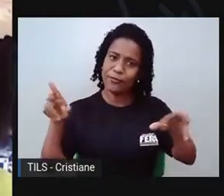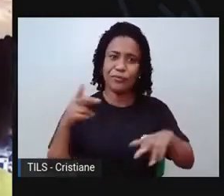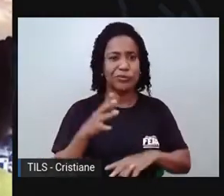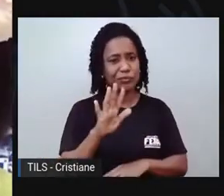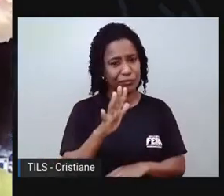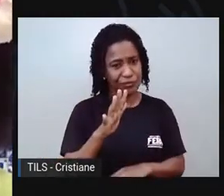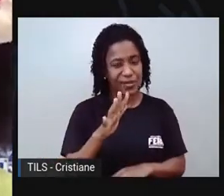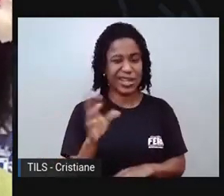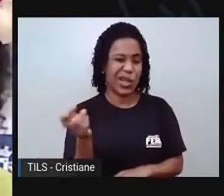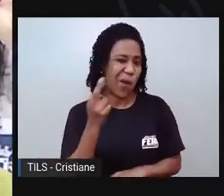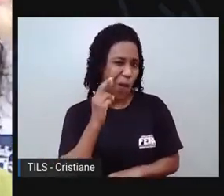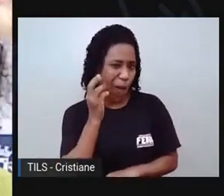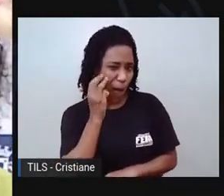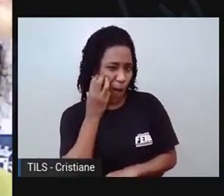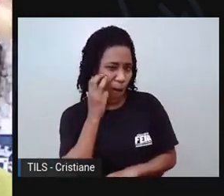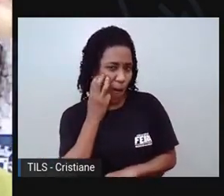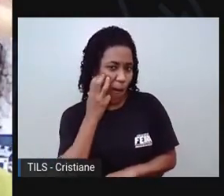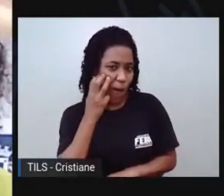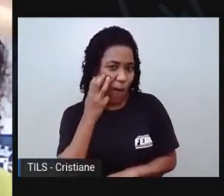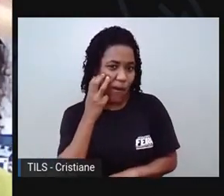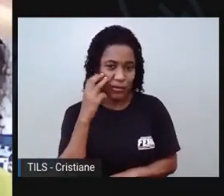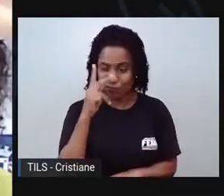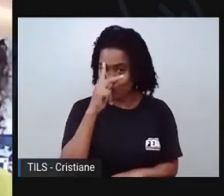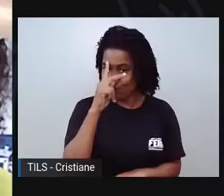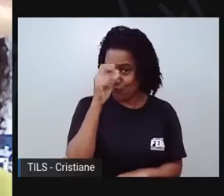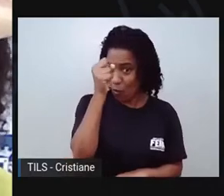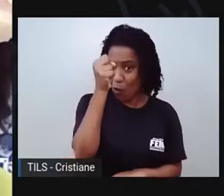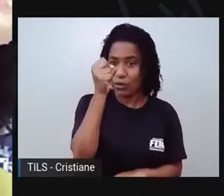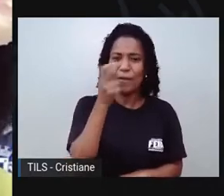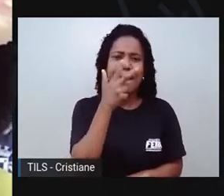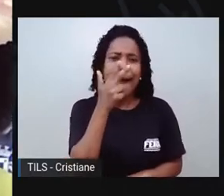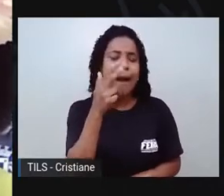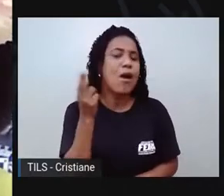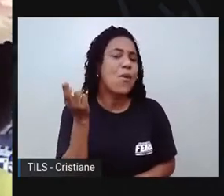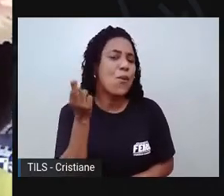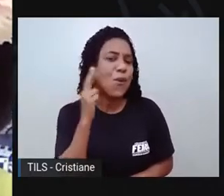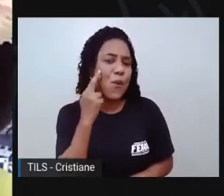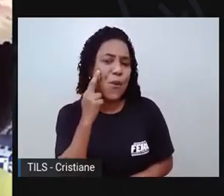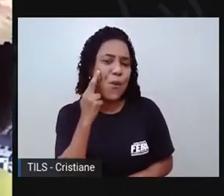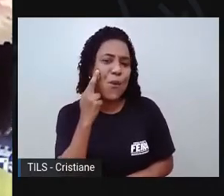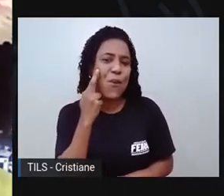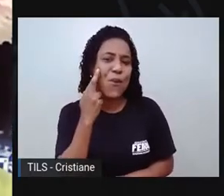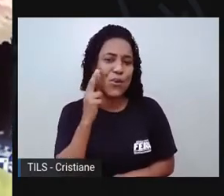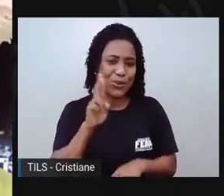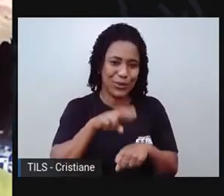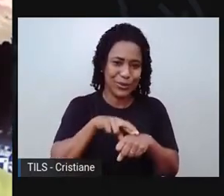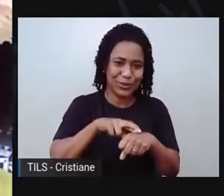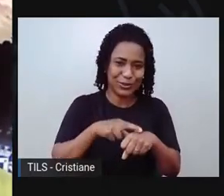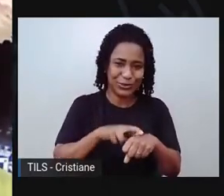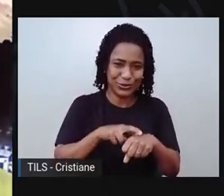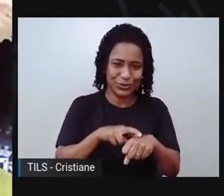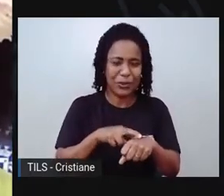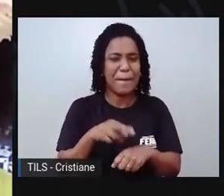tom rosado, quase roxa. Eu chamaria ela de um